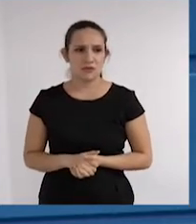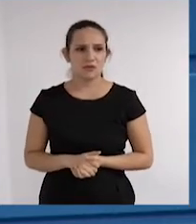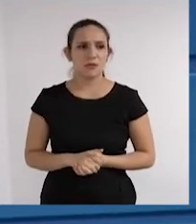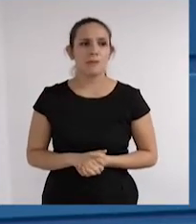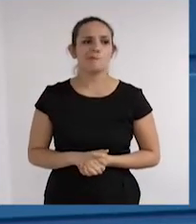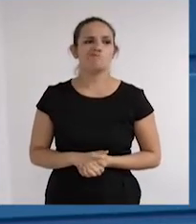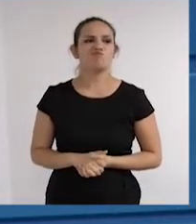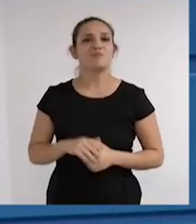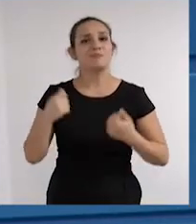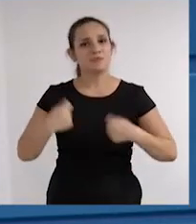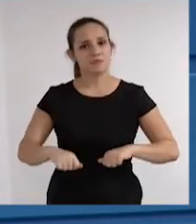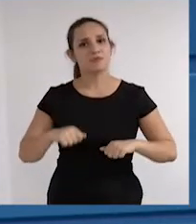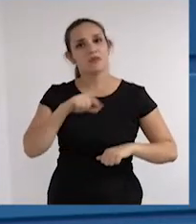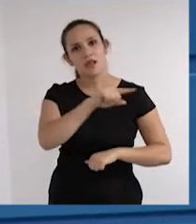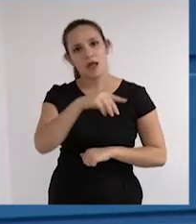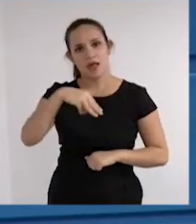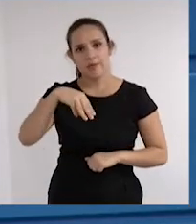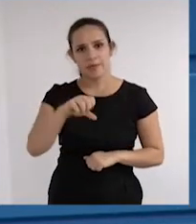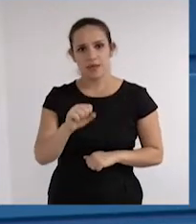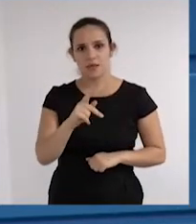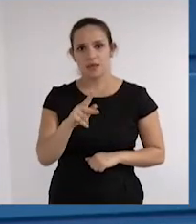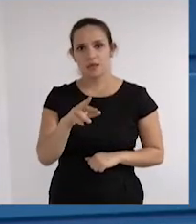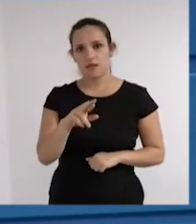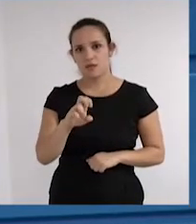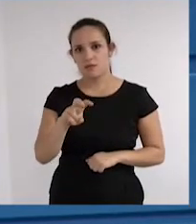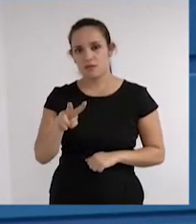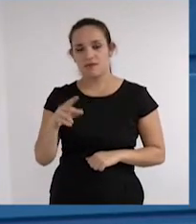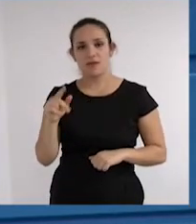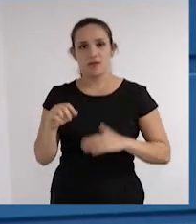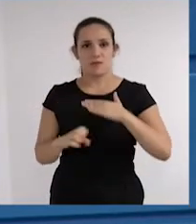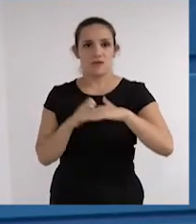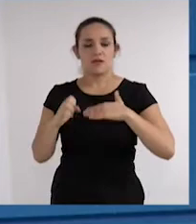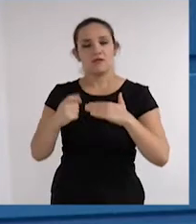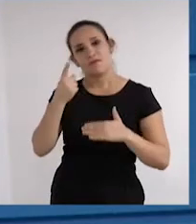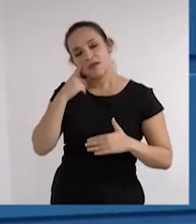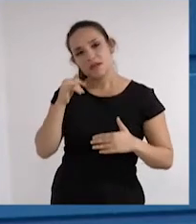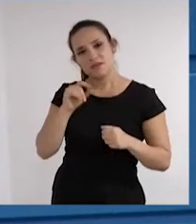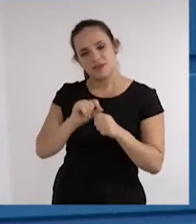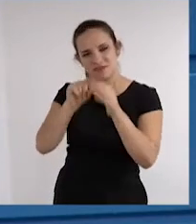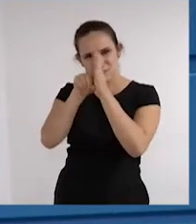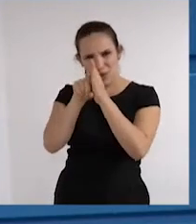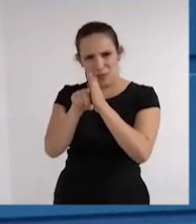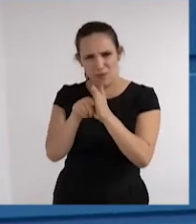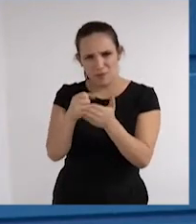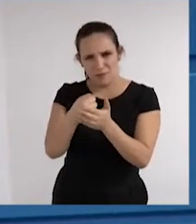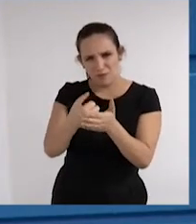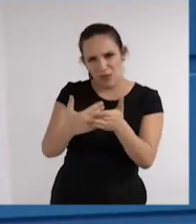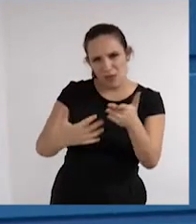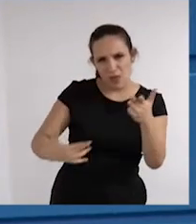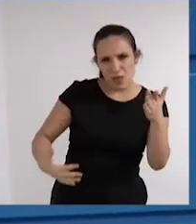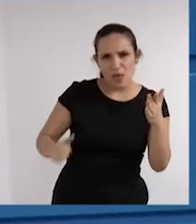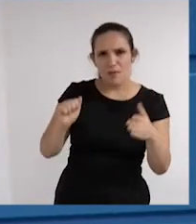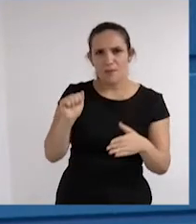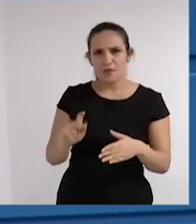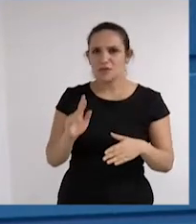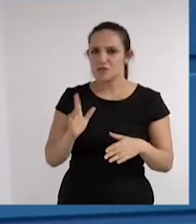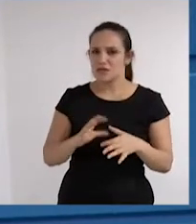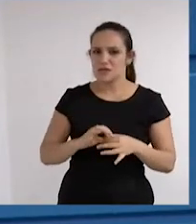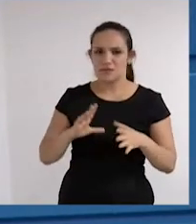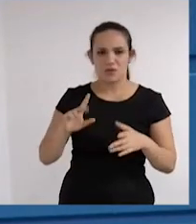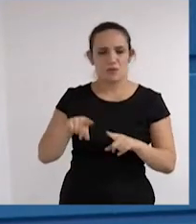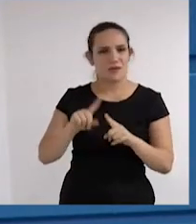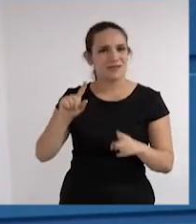MS-Prev. Lá que tem que centralizar tudo. Se for o caso, exigir até uma auditoria em cima de aposentadorias que já foram concedidas de